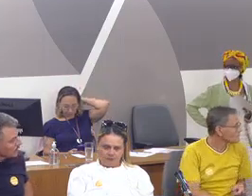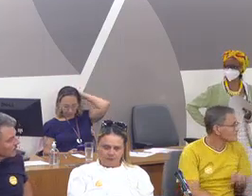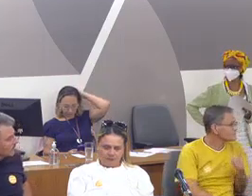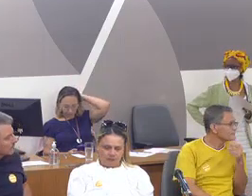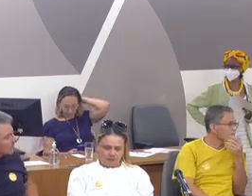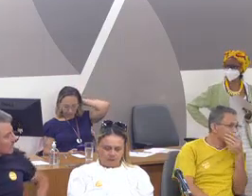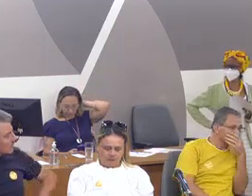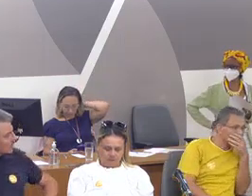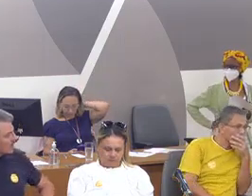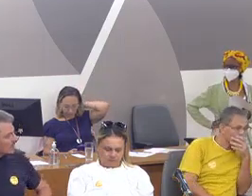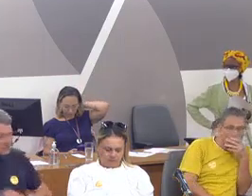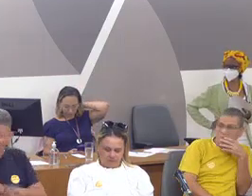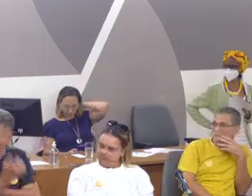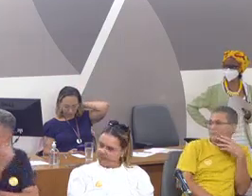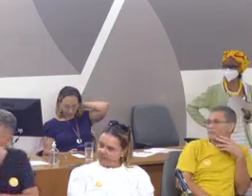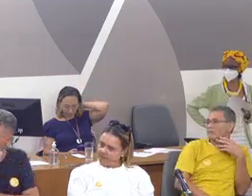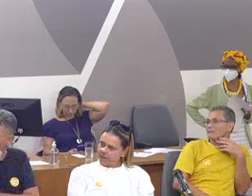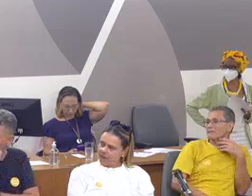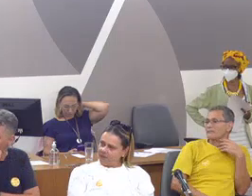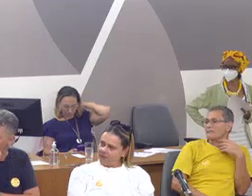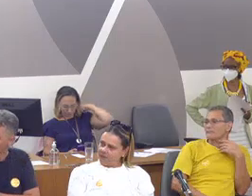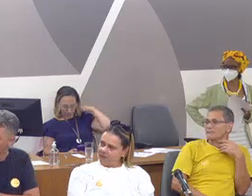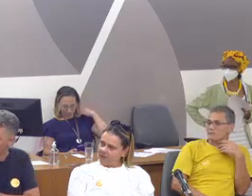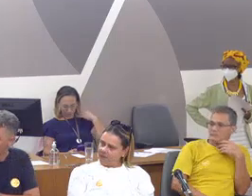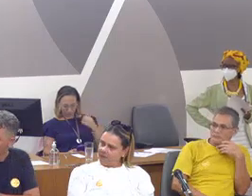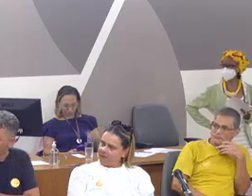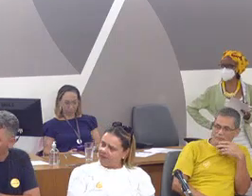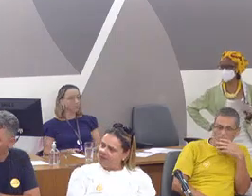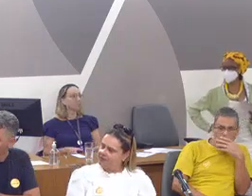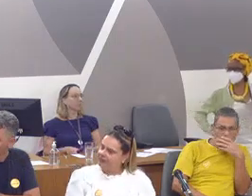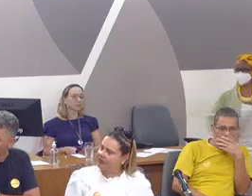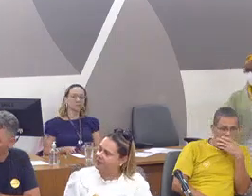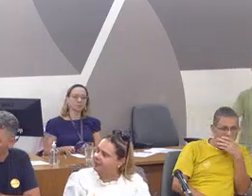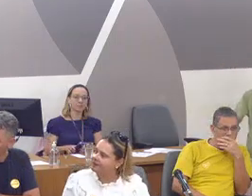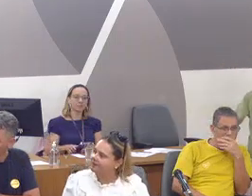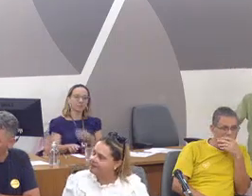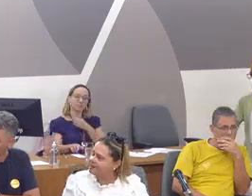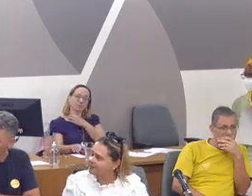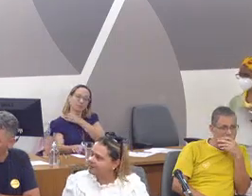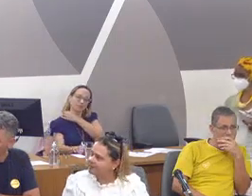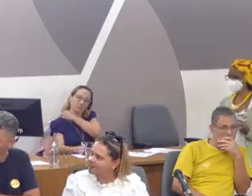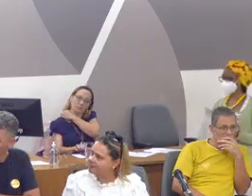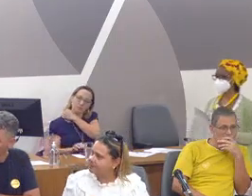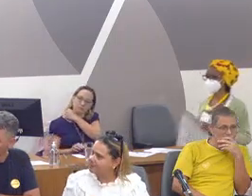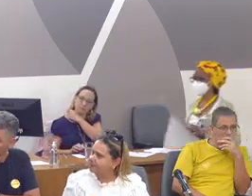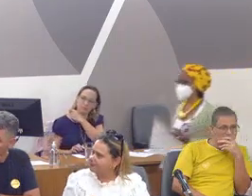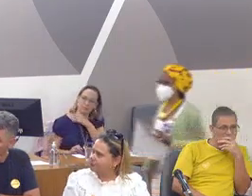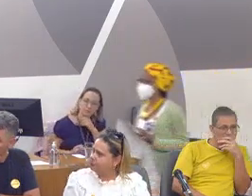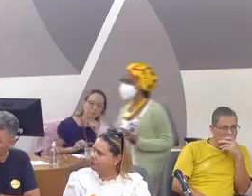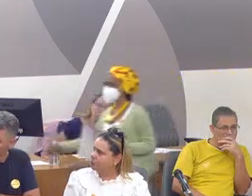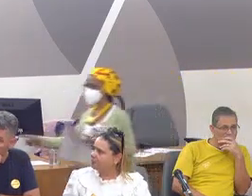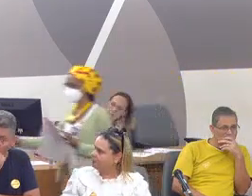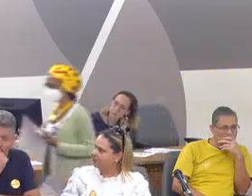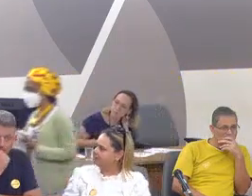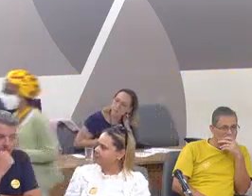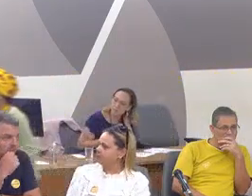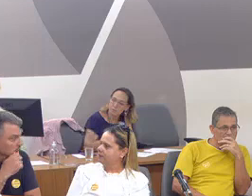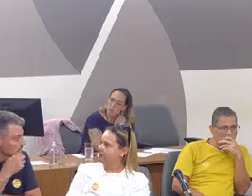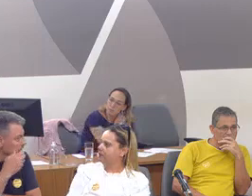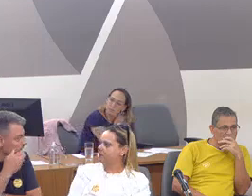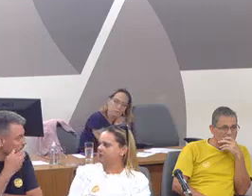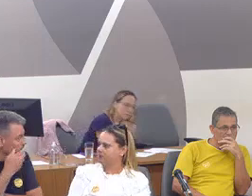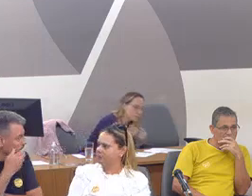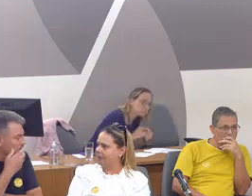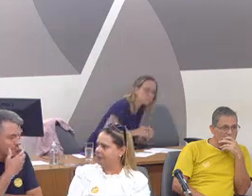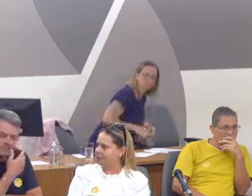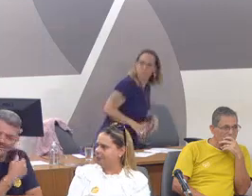emoção pode ficar tranquila aí dá para usar o outro microfone quem vai falar Pode usar esse microfone de baixo pode sentar aí um pouquinho